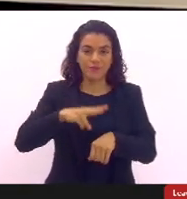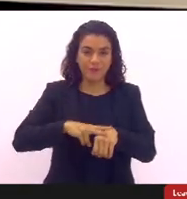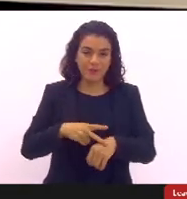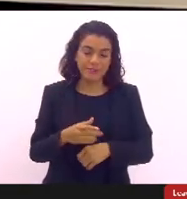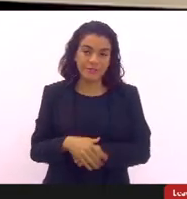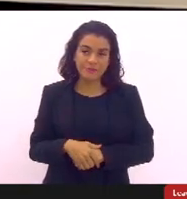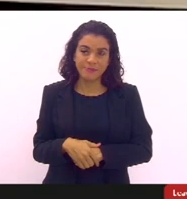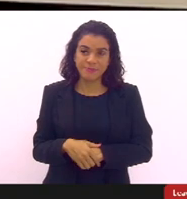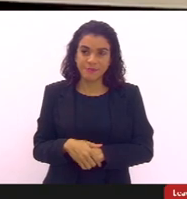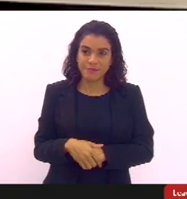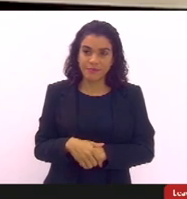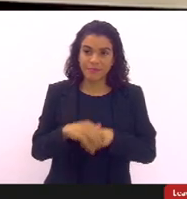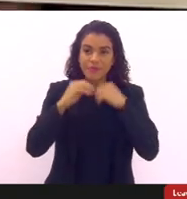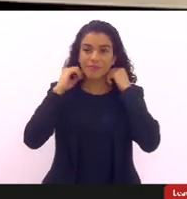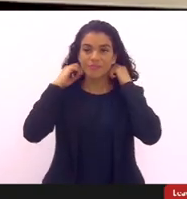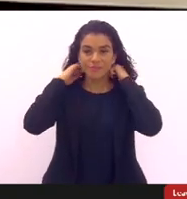como